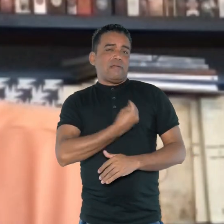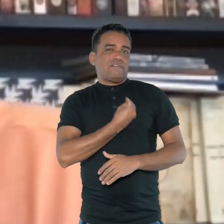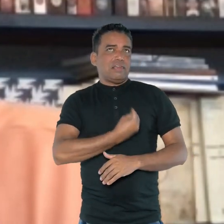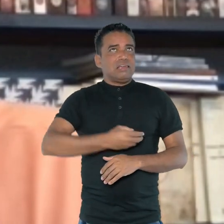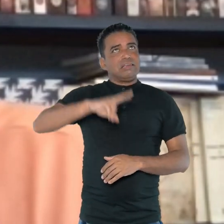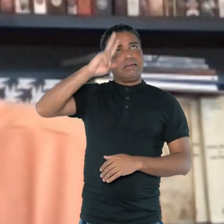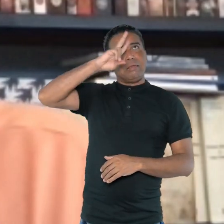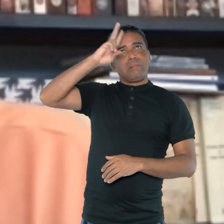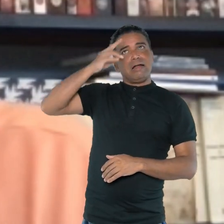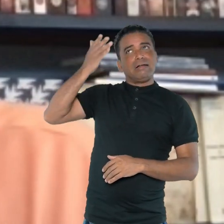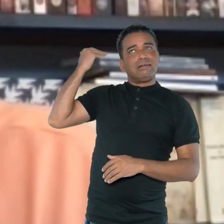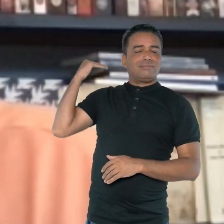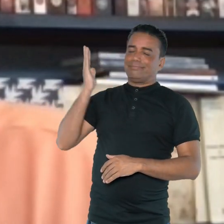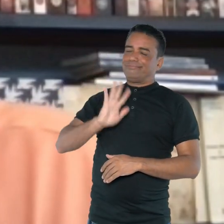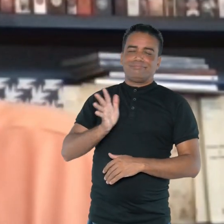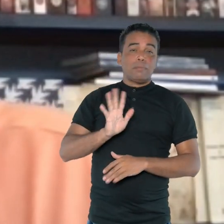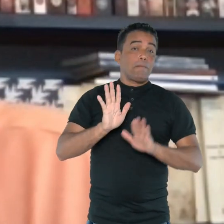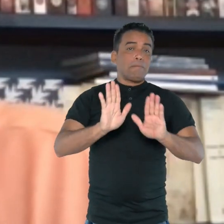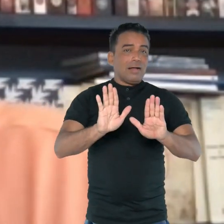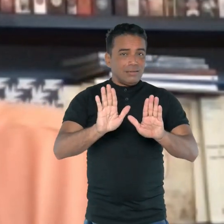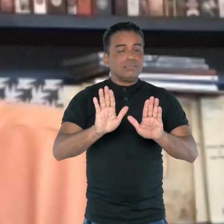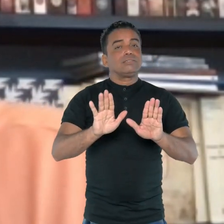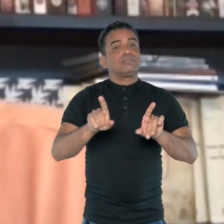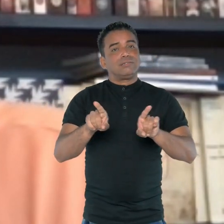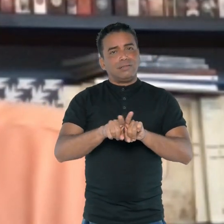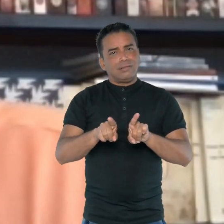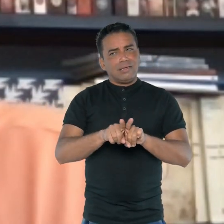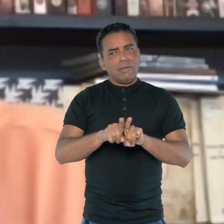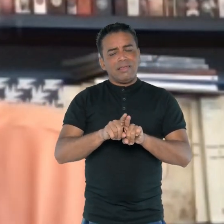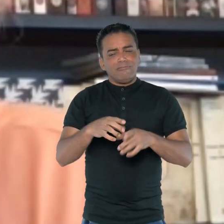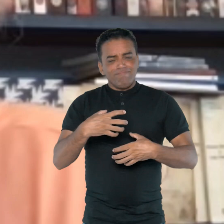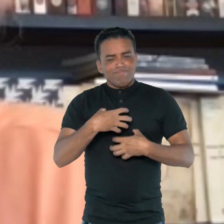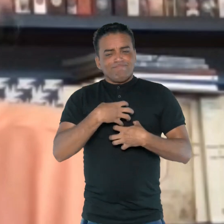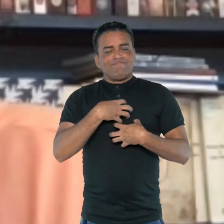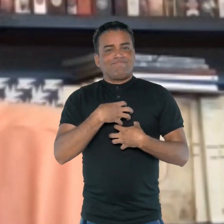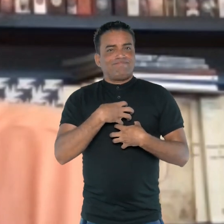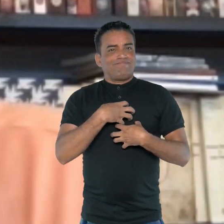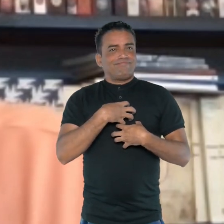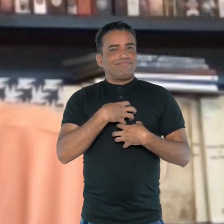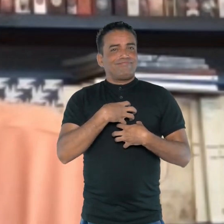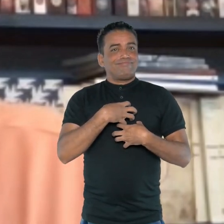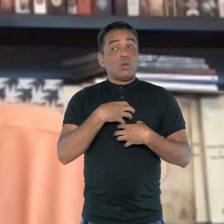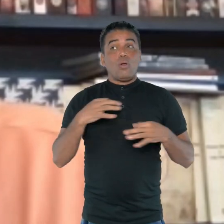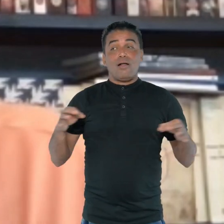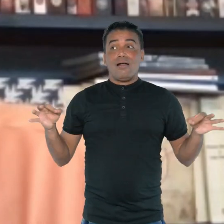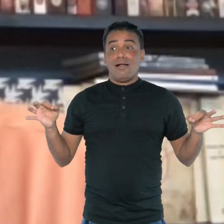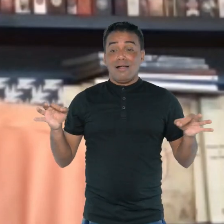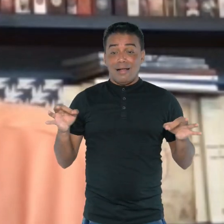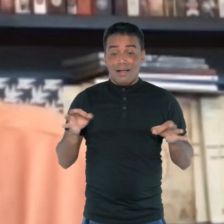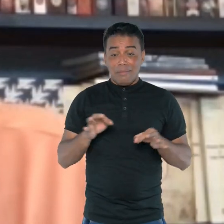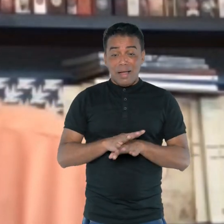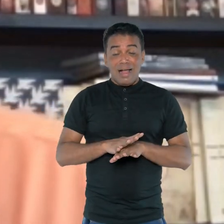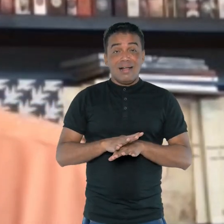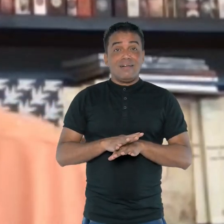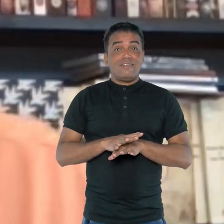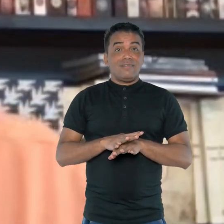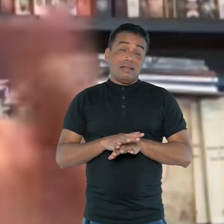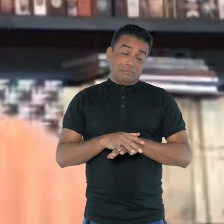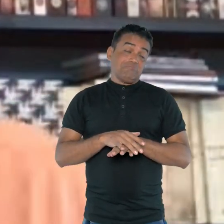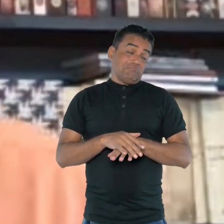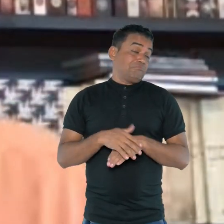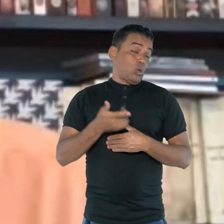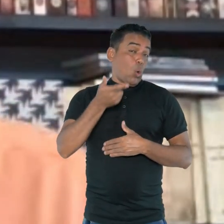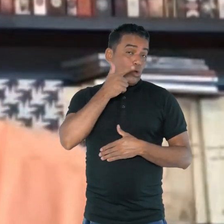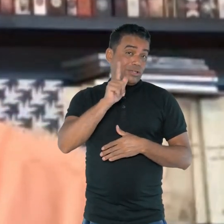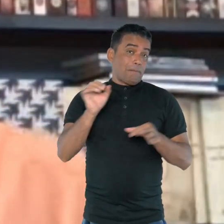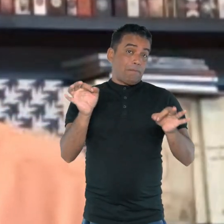memórias, mas assim, ele me tocava muito e eu acabava deixando ele pronto,